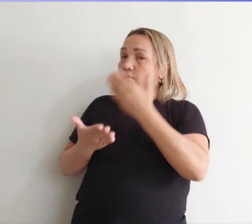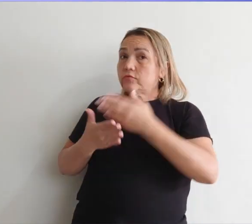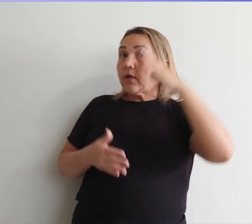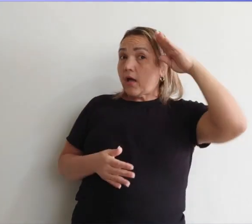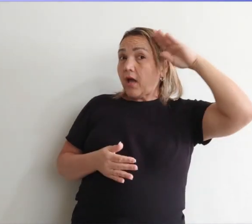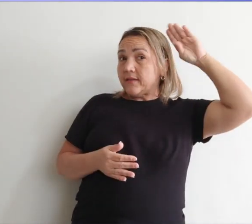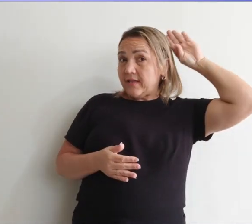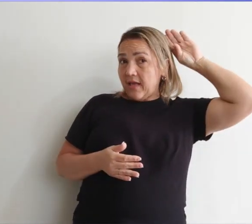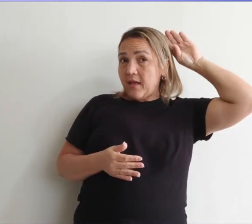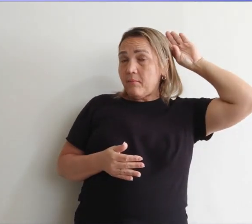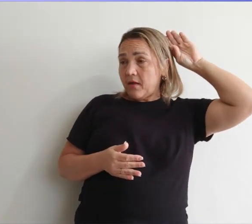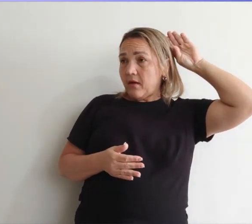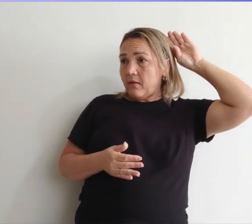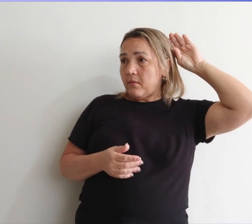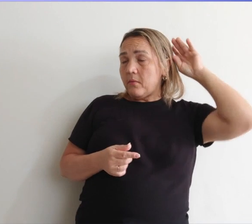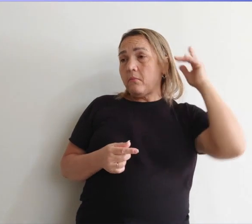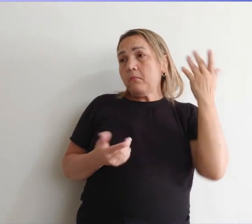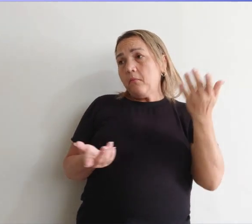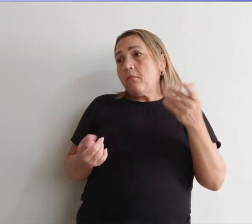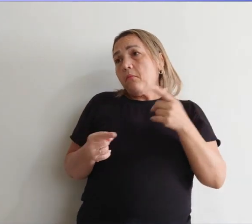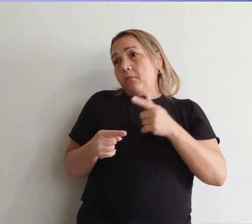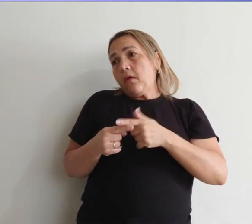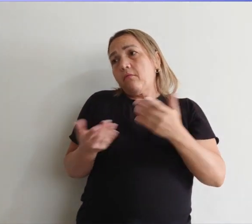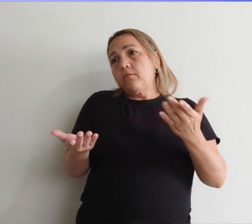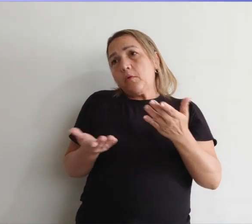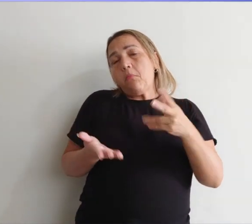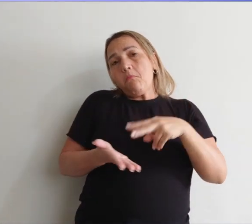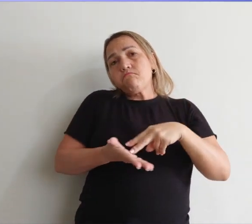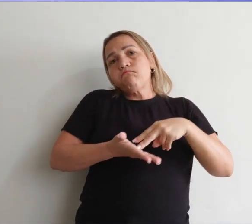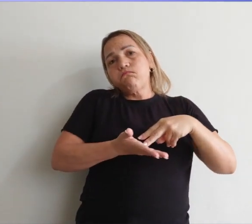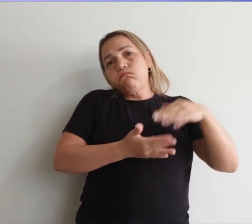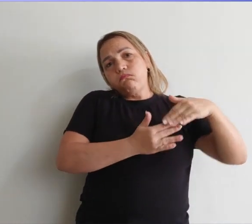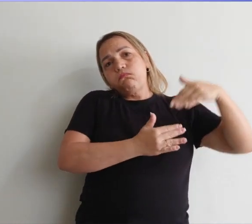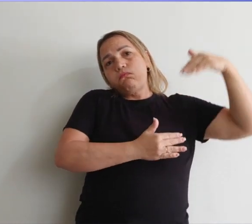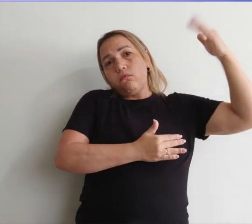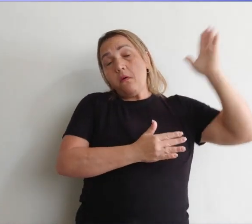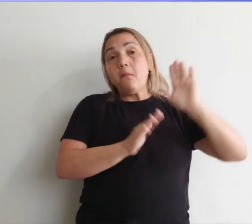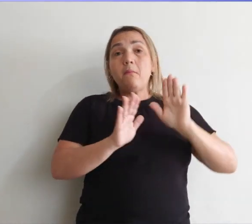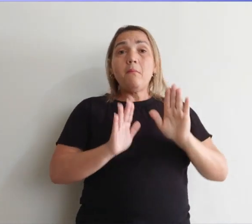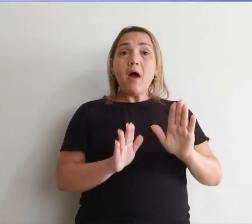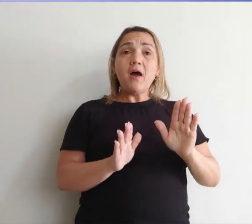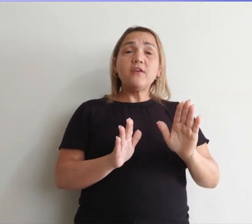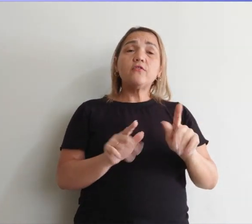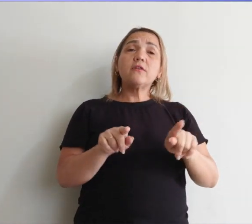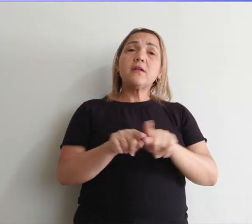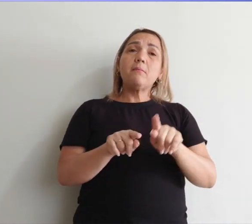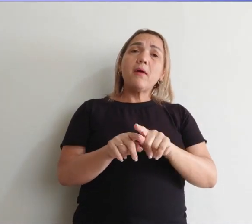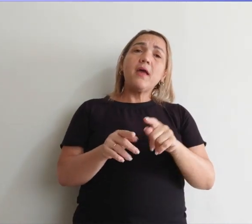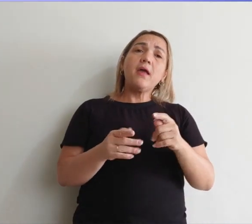questão acadêmica, né, pela sua posição hoje em dia, mas também com relação à